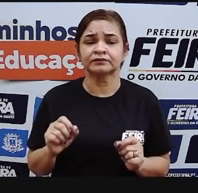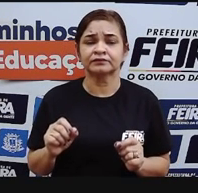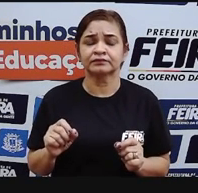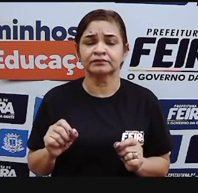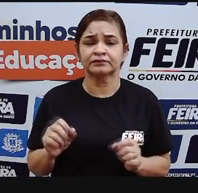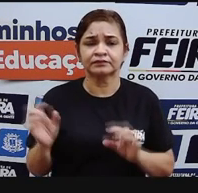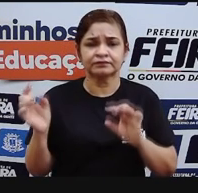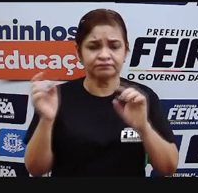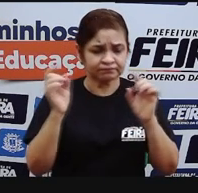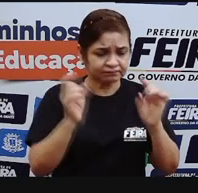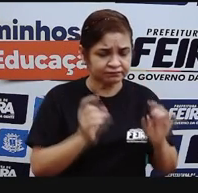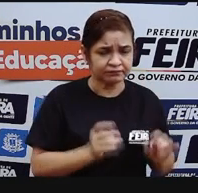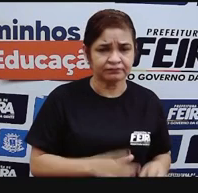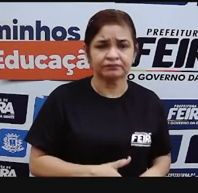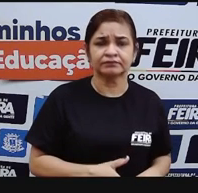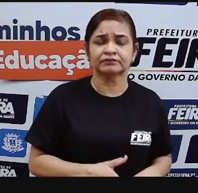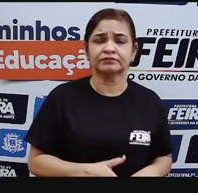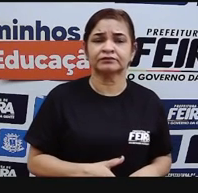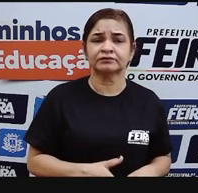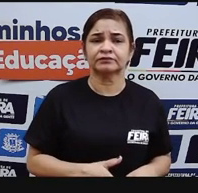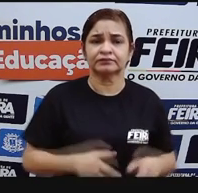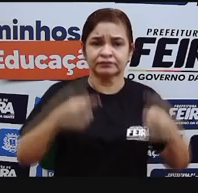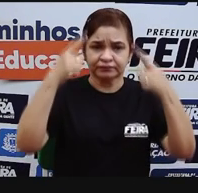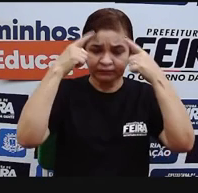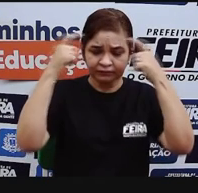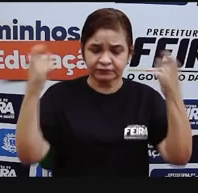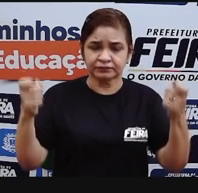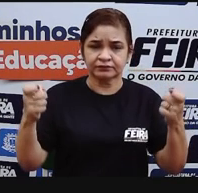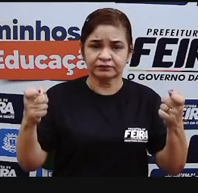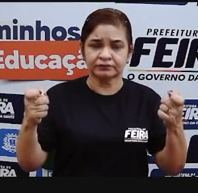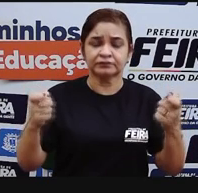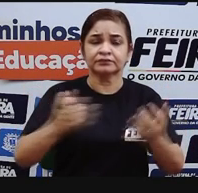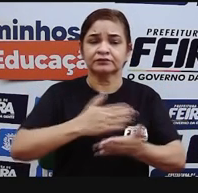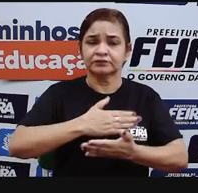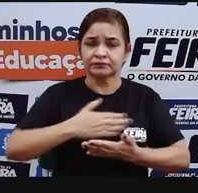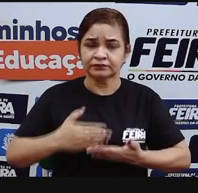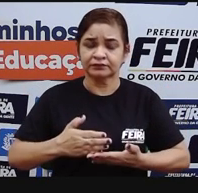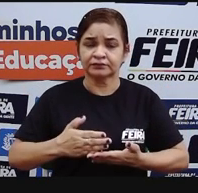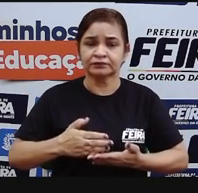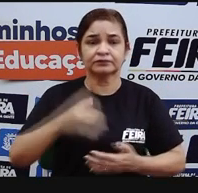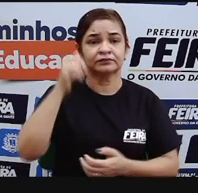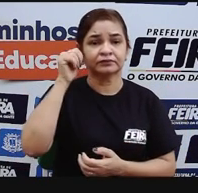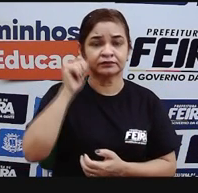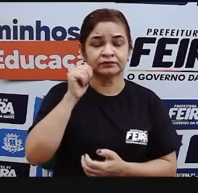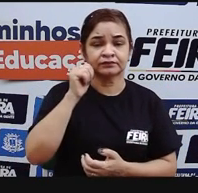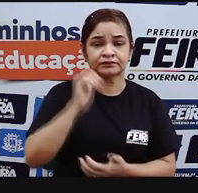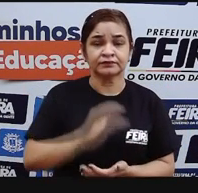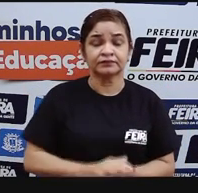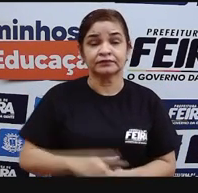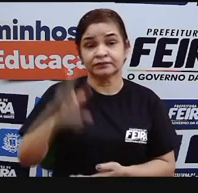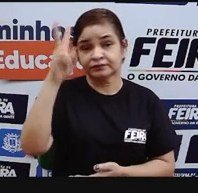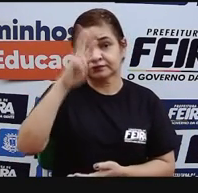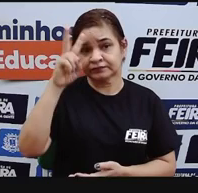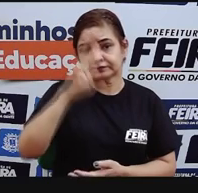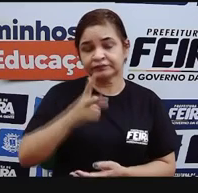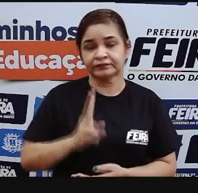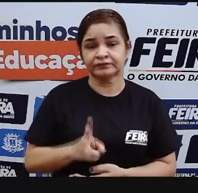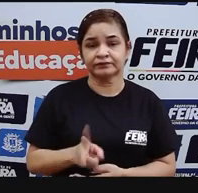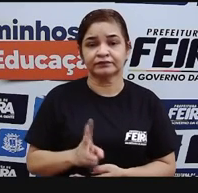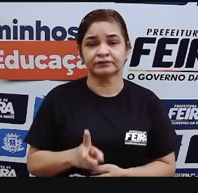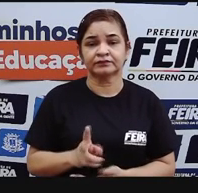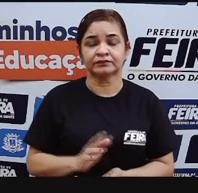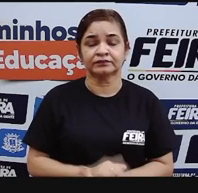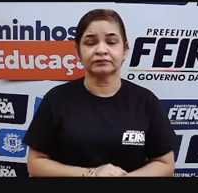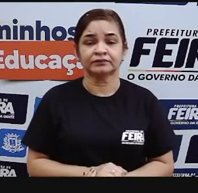as permanências dessa violência que ainda é praticada contra as mulheres. E lembre-se sempre, né?